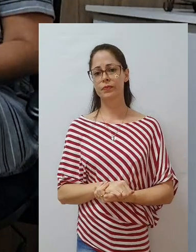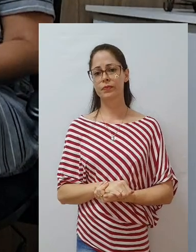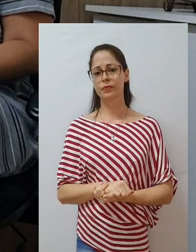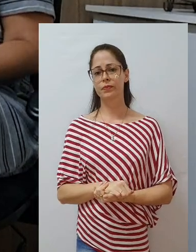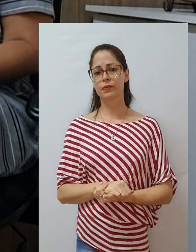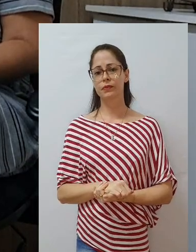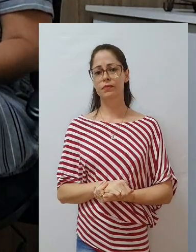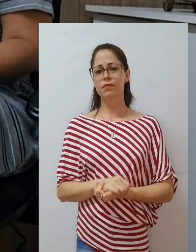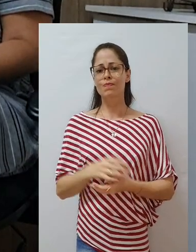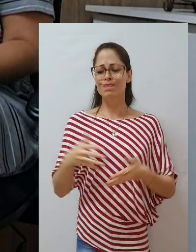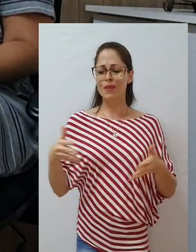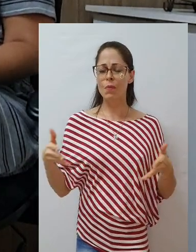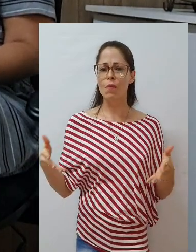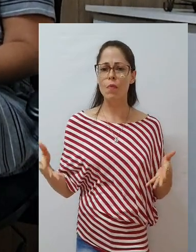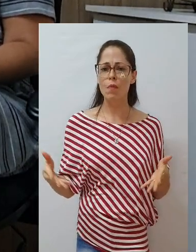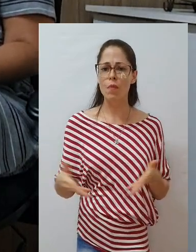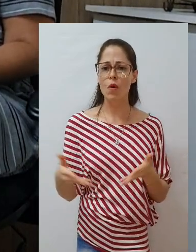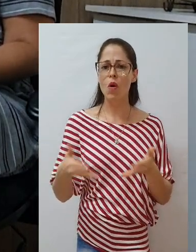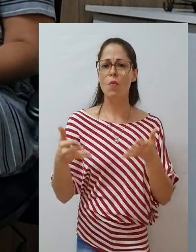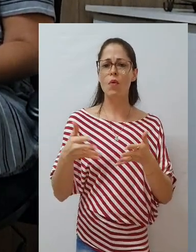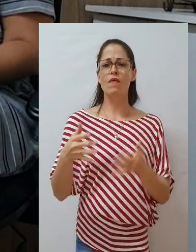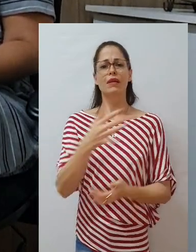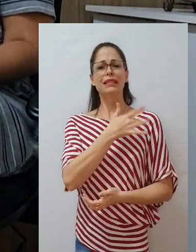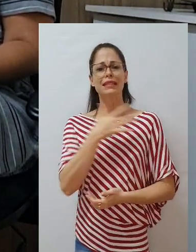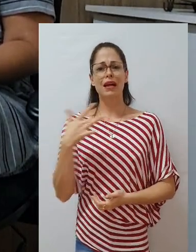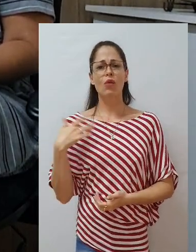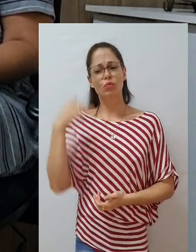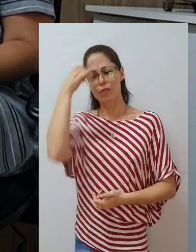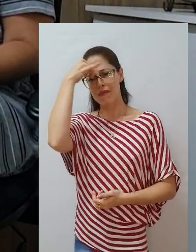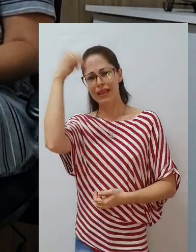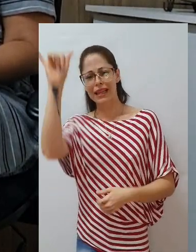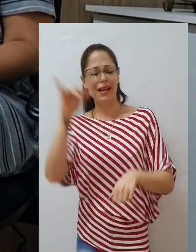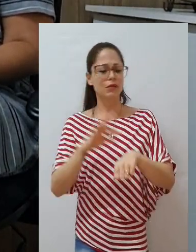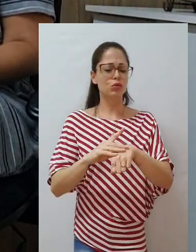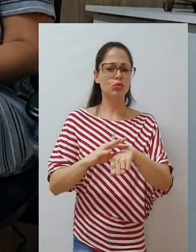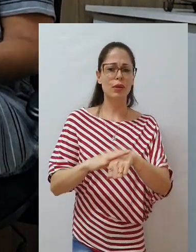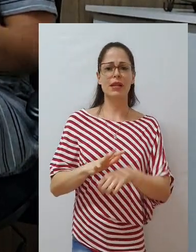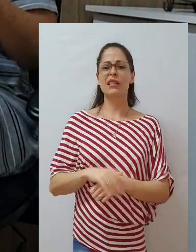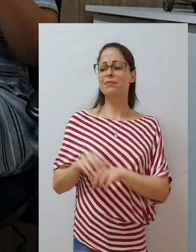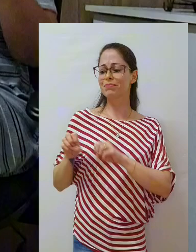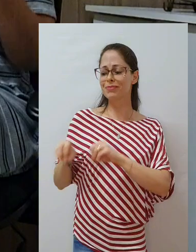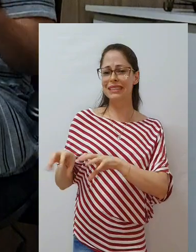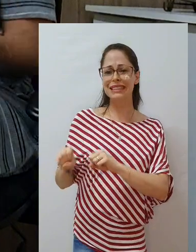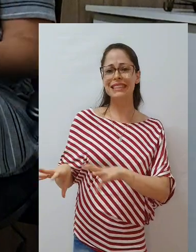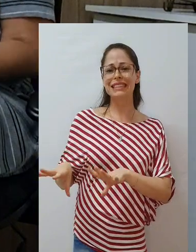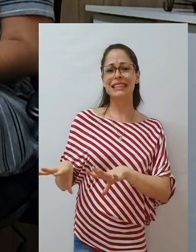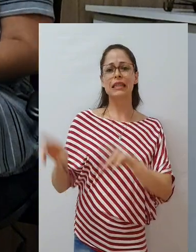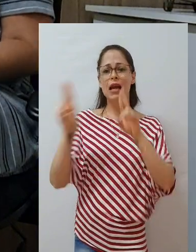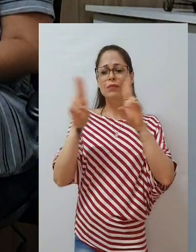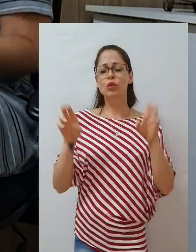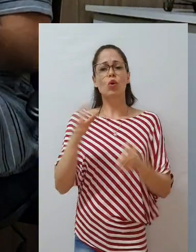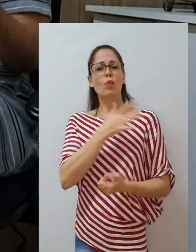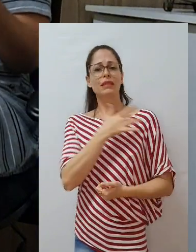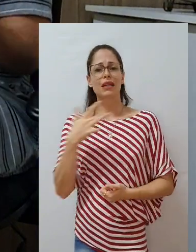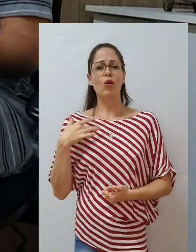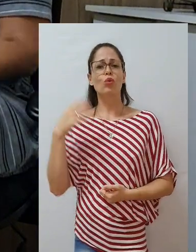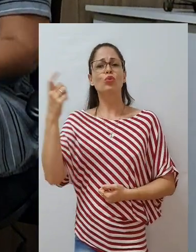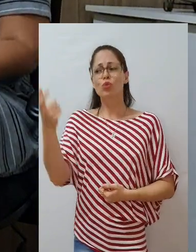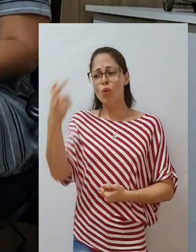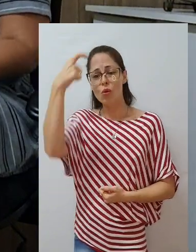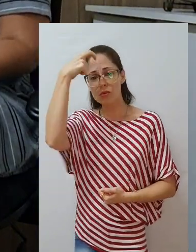qualificável e é um direito de todos. Sim. Né? Então, assim, promover a saúde,